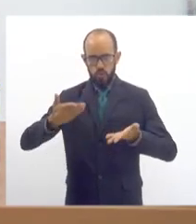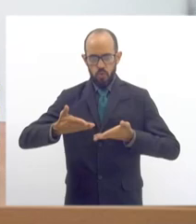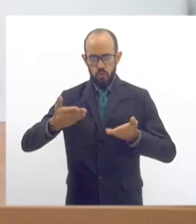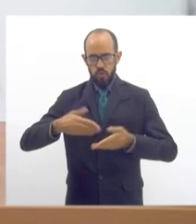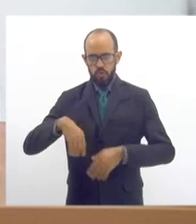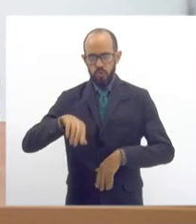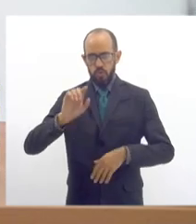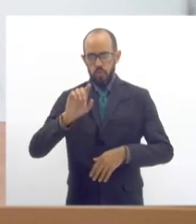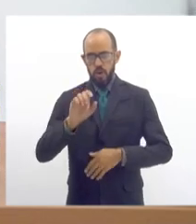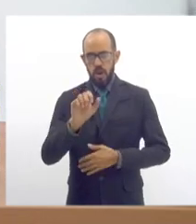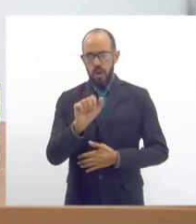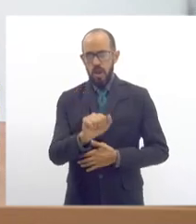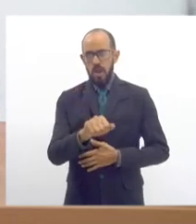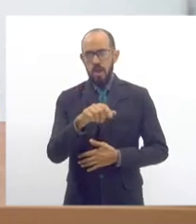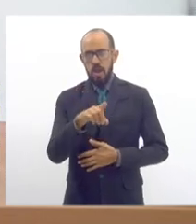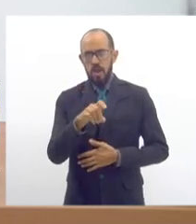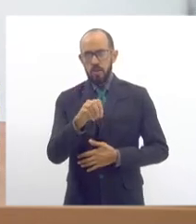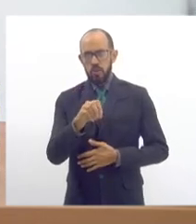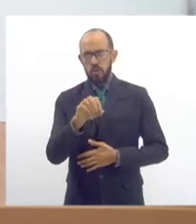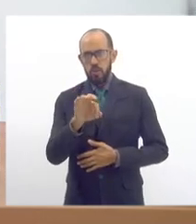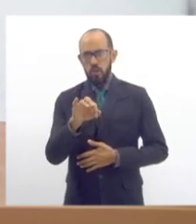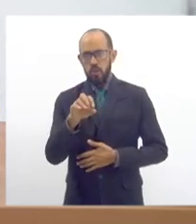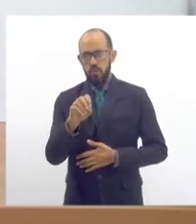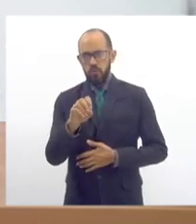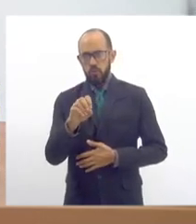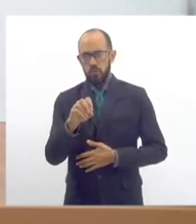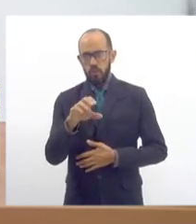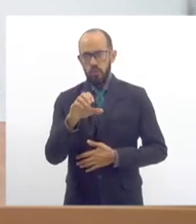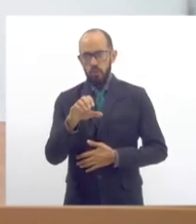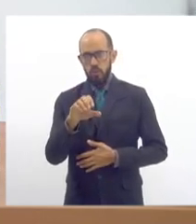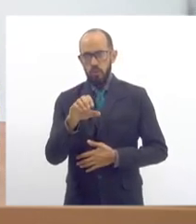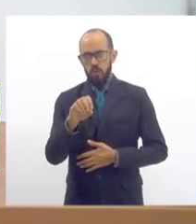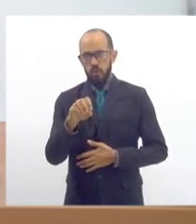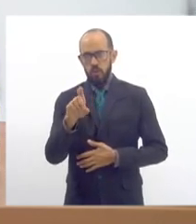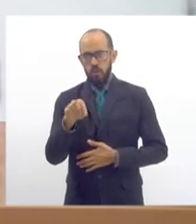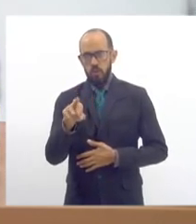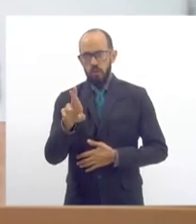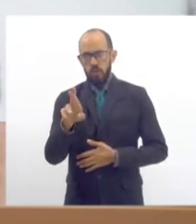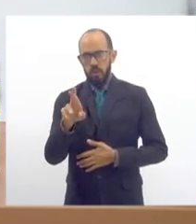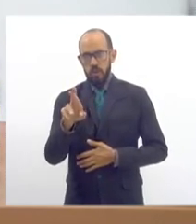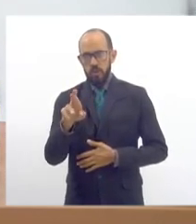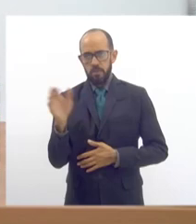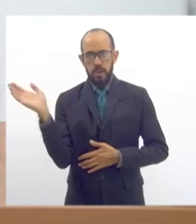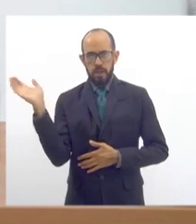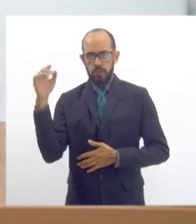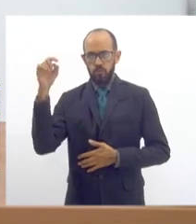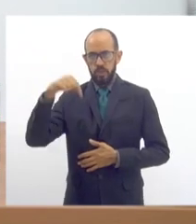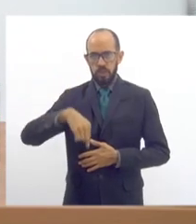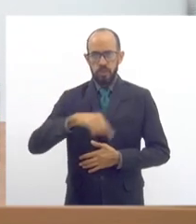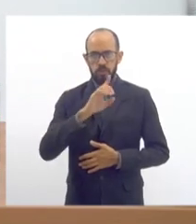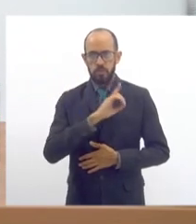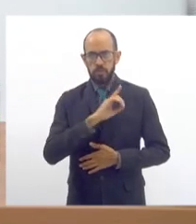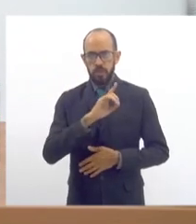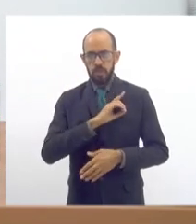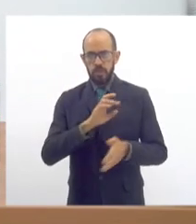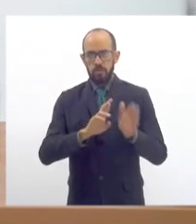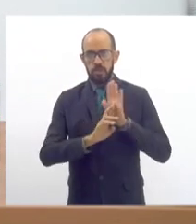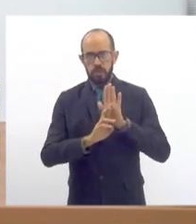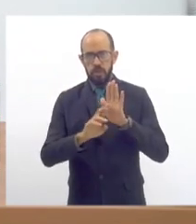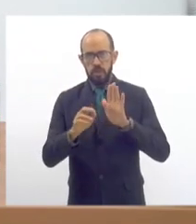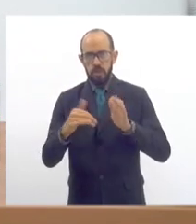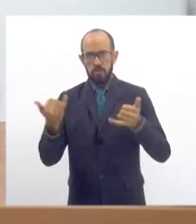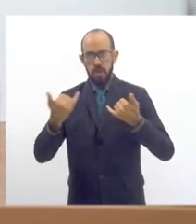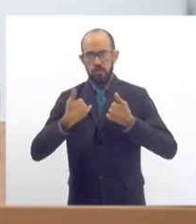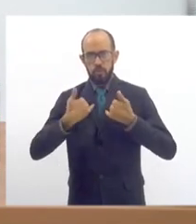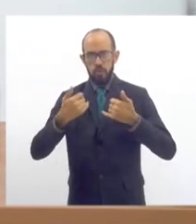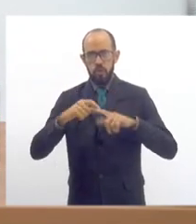Konder sobre a importância de ter o DETRAN representado nesta audiência pública, ele, inclusive, anunciou que havia